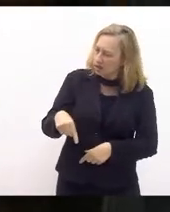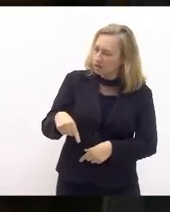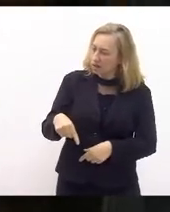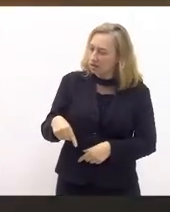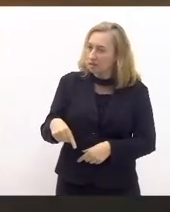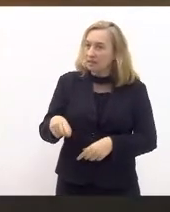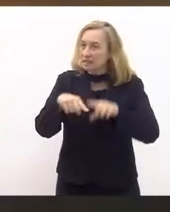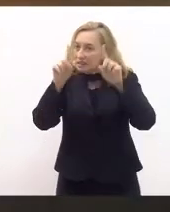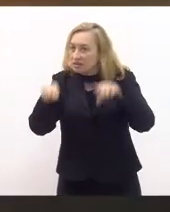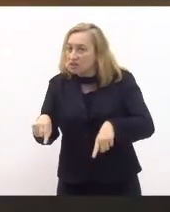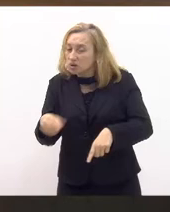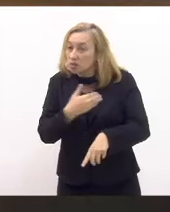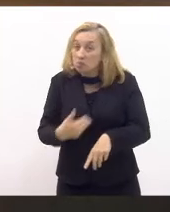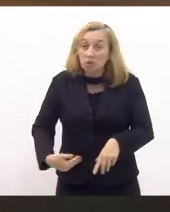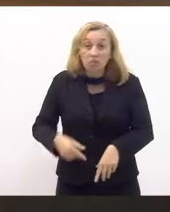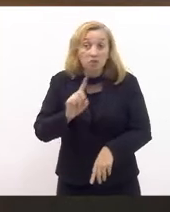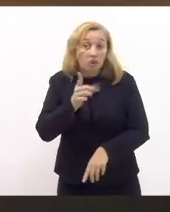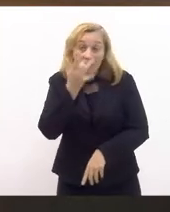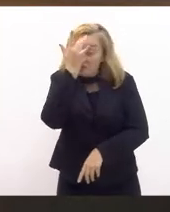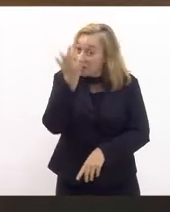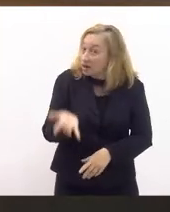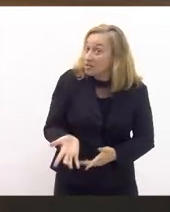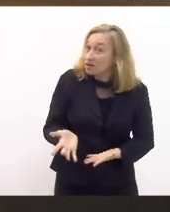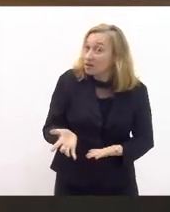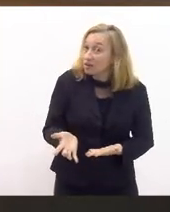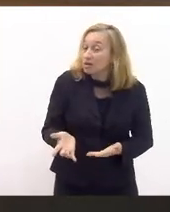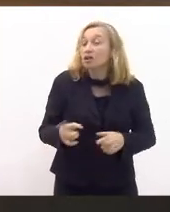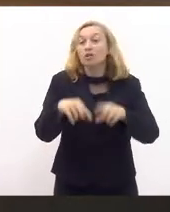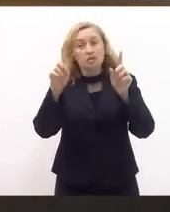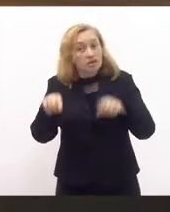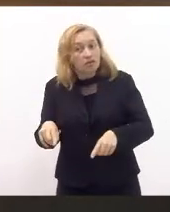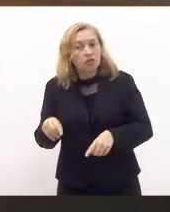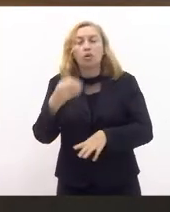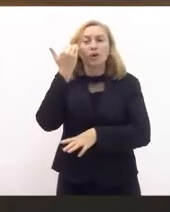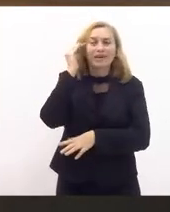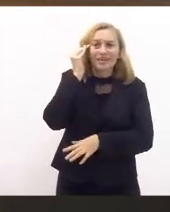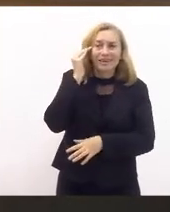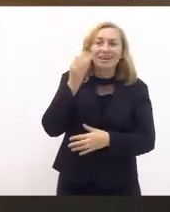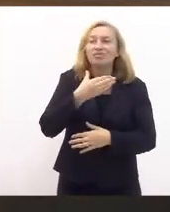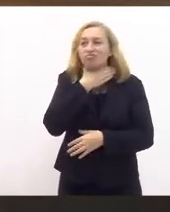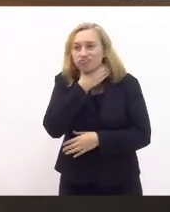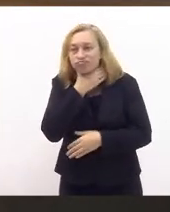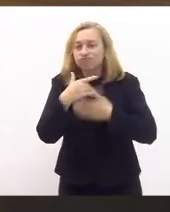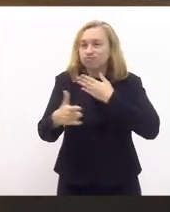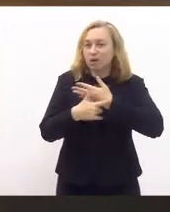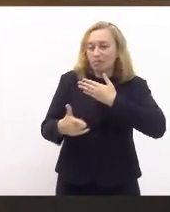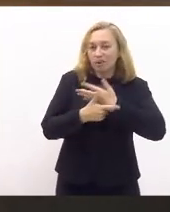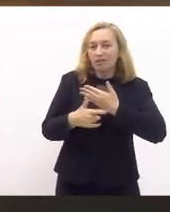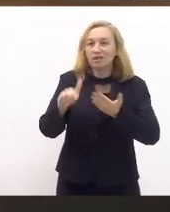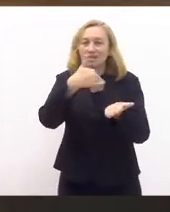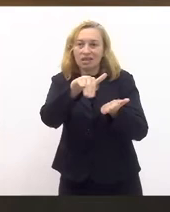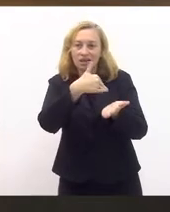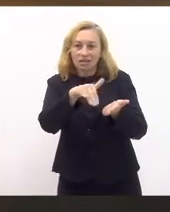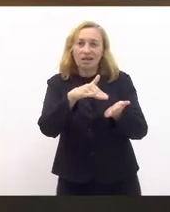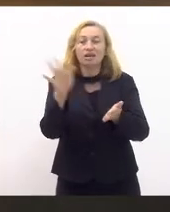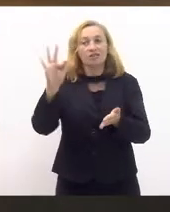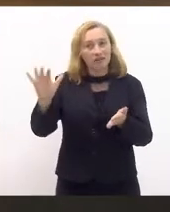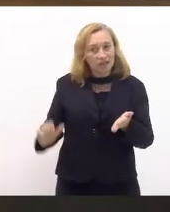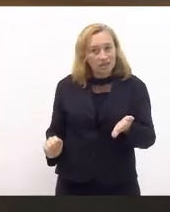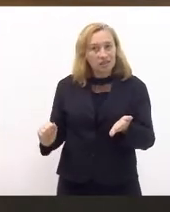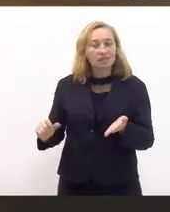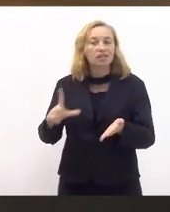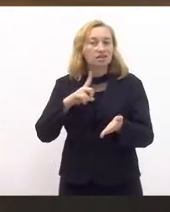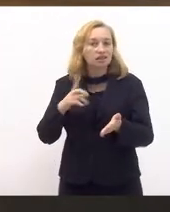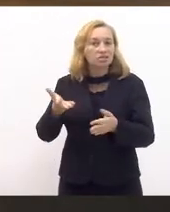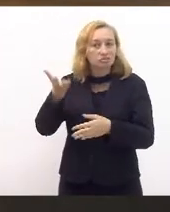encarar os servidores, não é fácil o servidor compreender a crise e o papel que o secretário de Fazenda cumpria